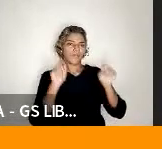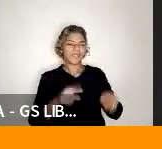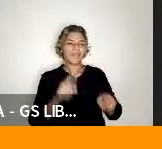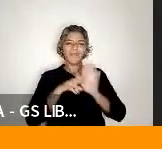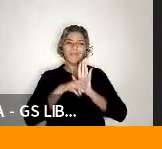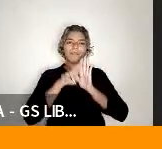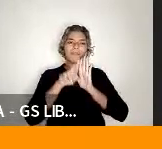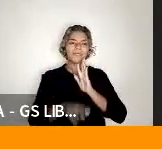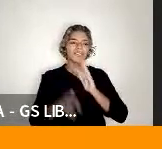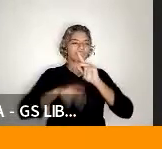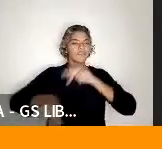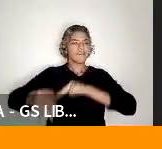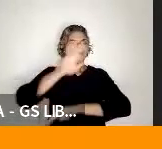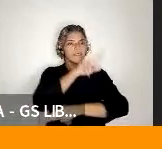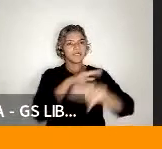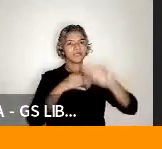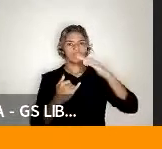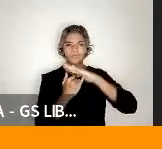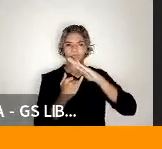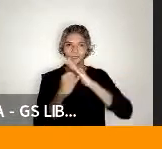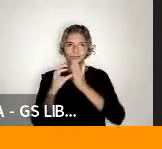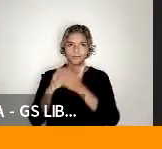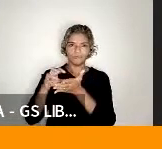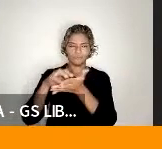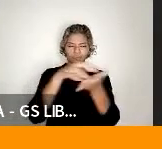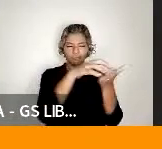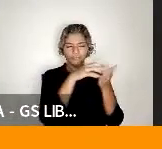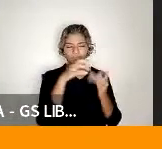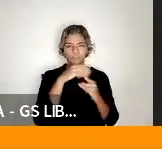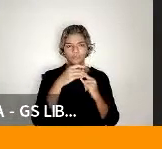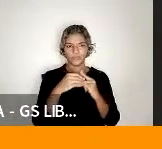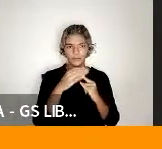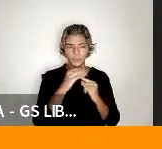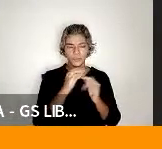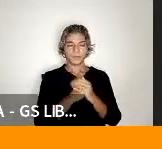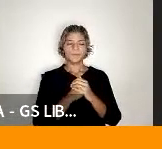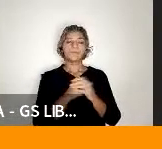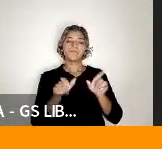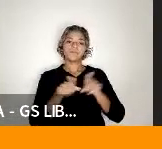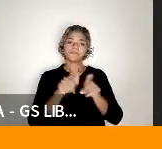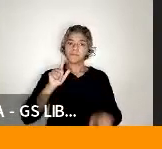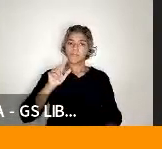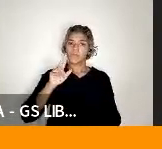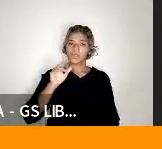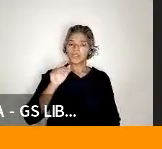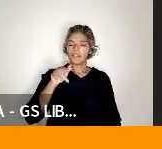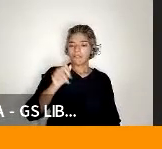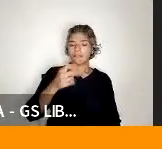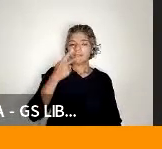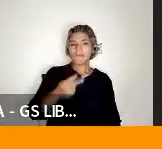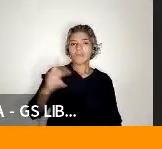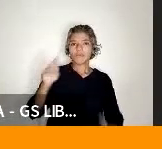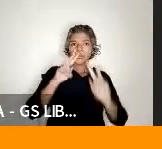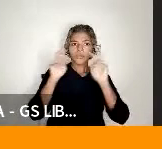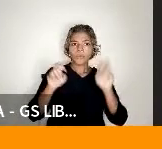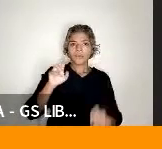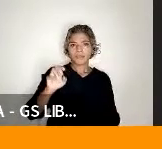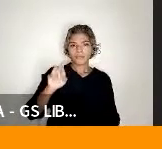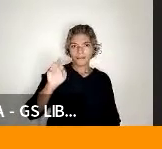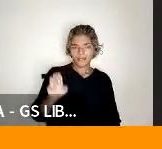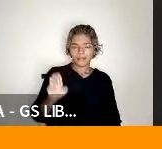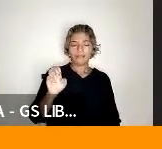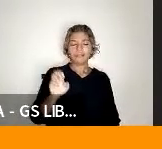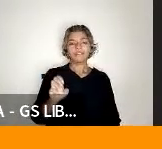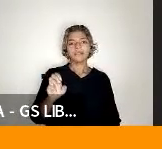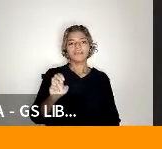escritórios da Fiocruz, né? E assim como a Luciana trouxe essa reflexão quando ela falou da rede, né? A gente tinha